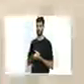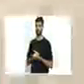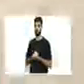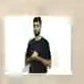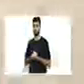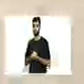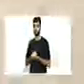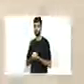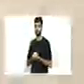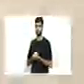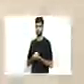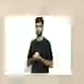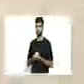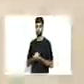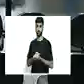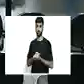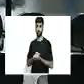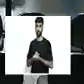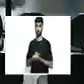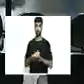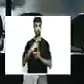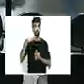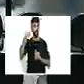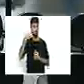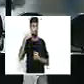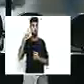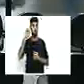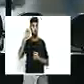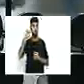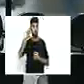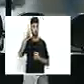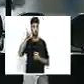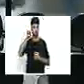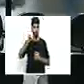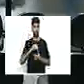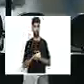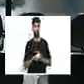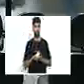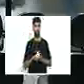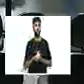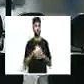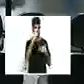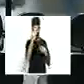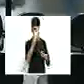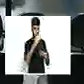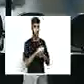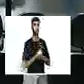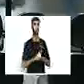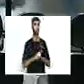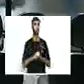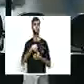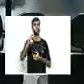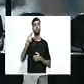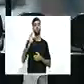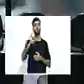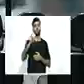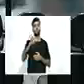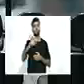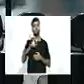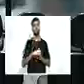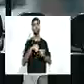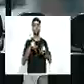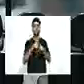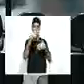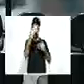vez pode ir vereador salve José Obrigado Hélder Martim